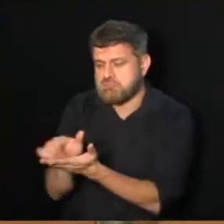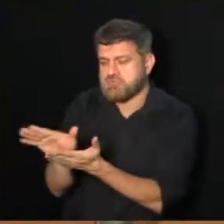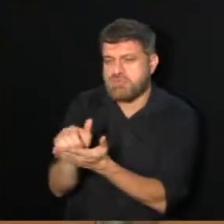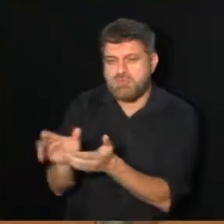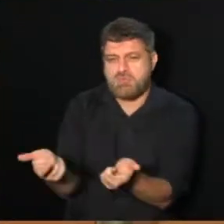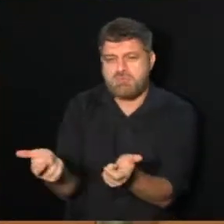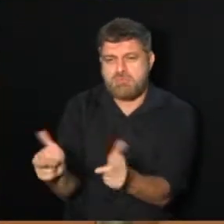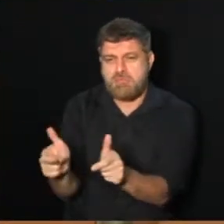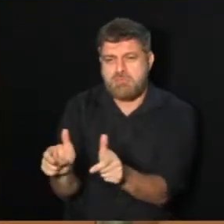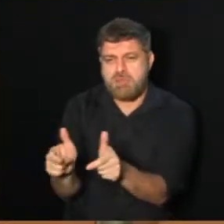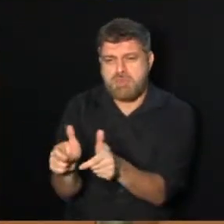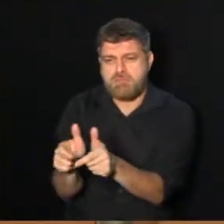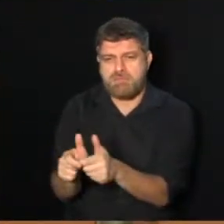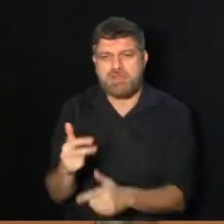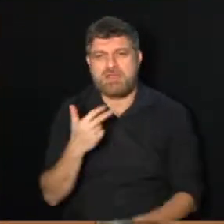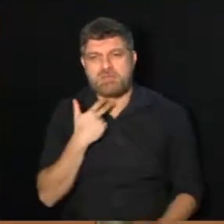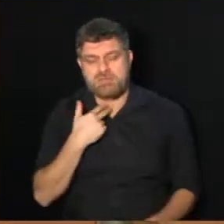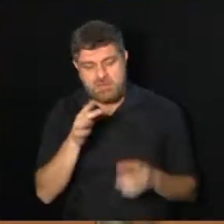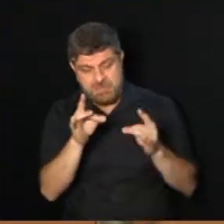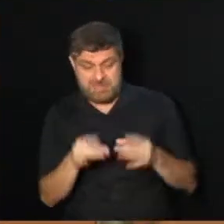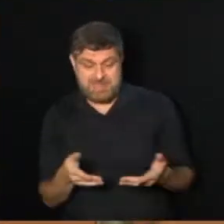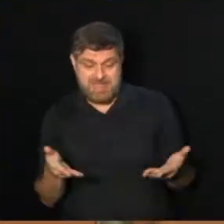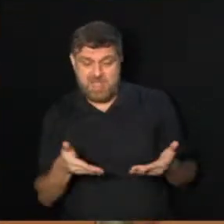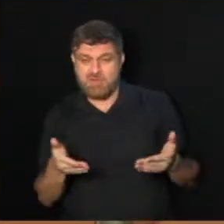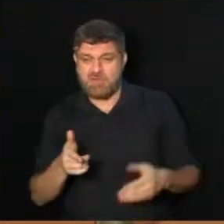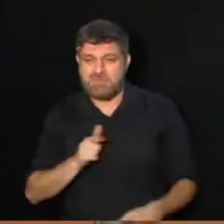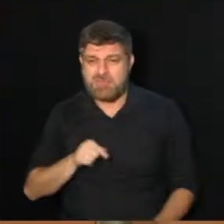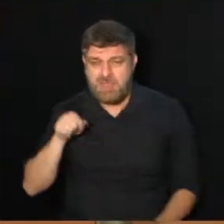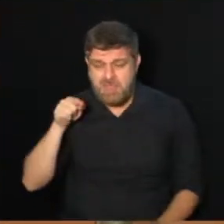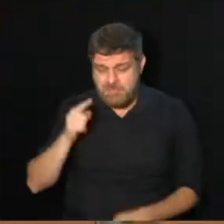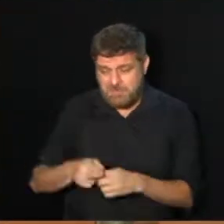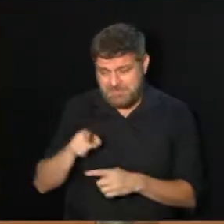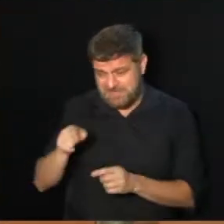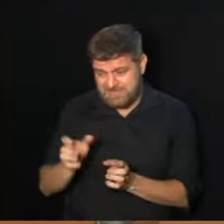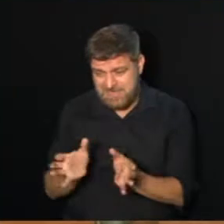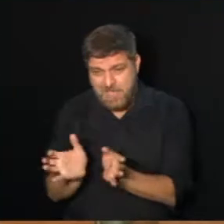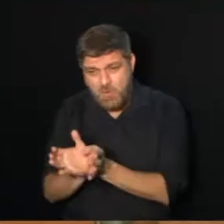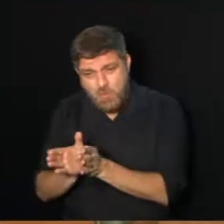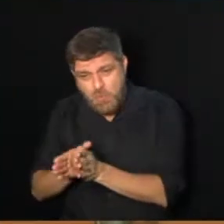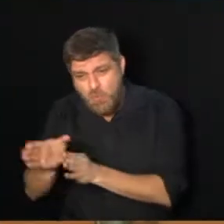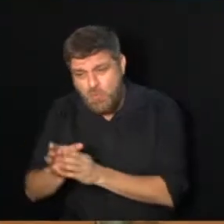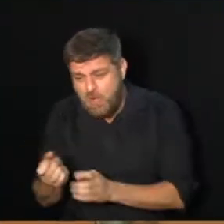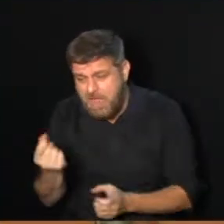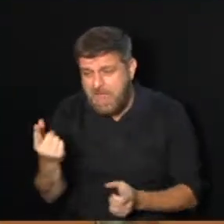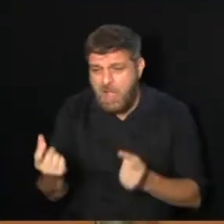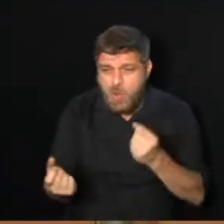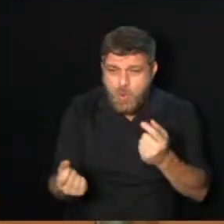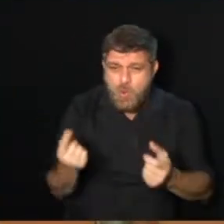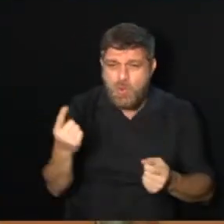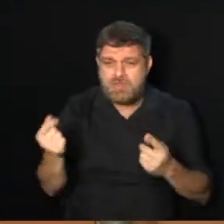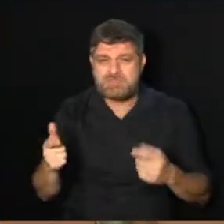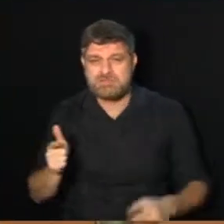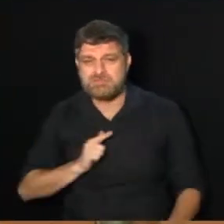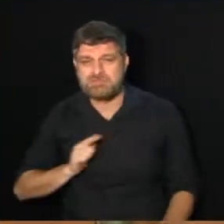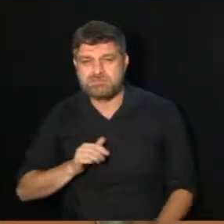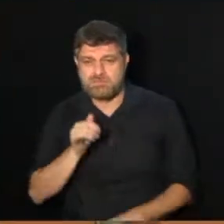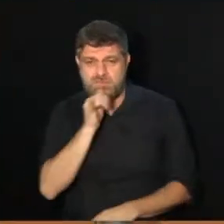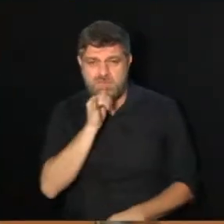de questões que não dá para detalhar, mas exatamente pelo fato de que parte do que era essencial, um